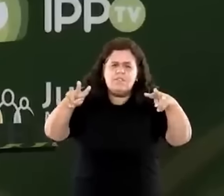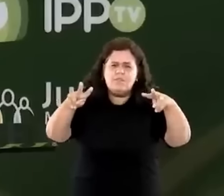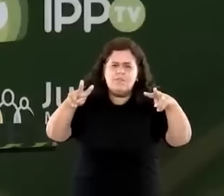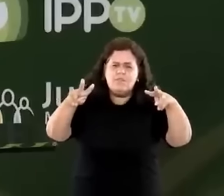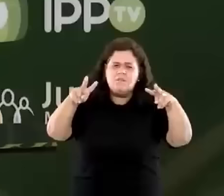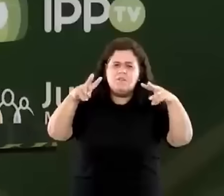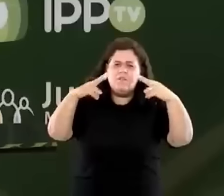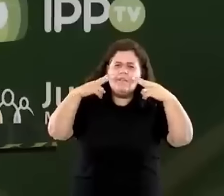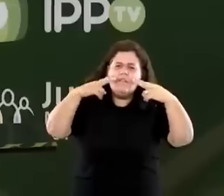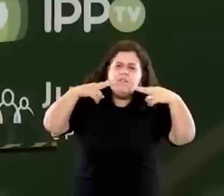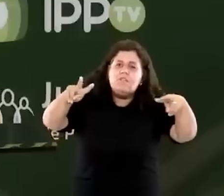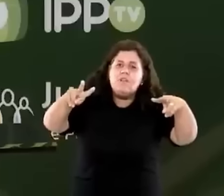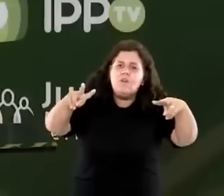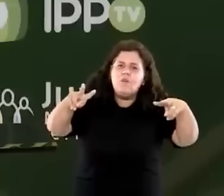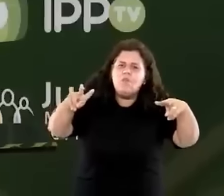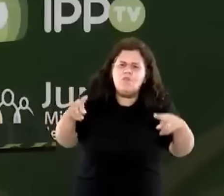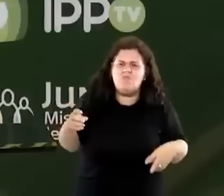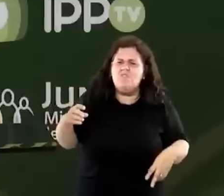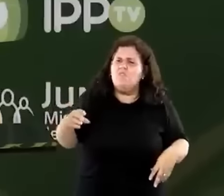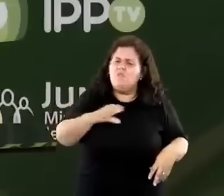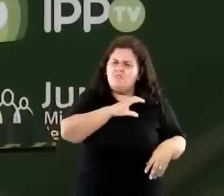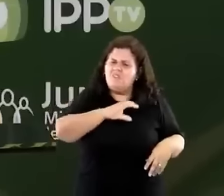com a navalha na